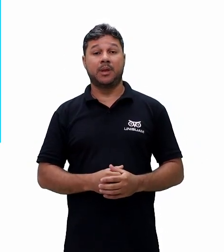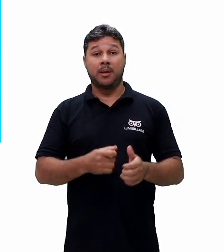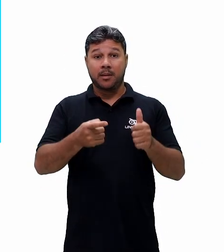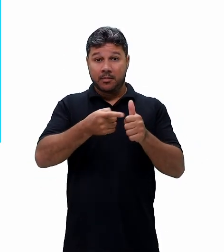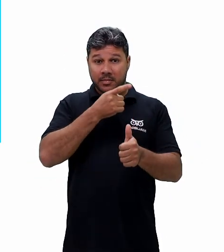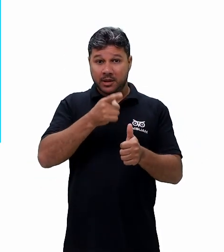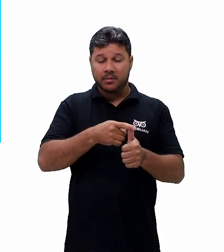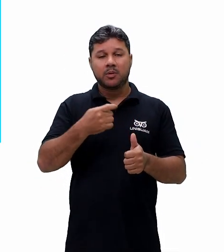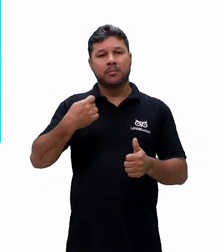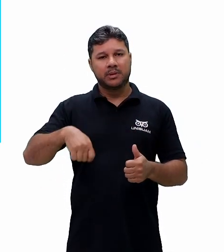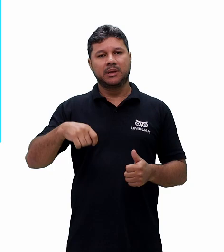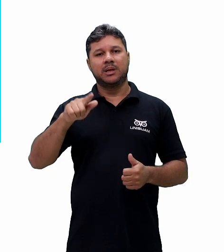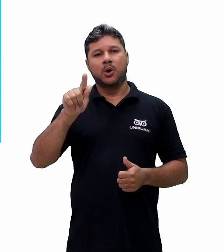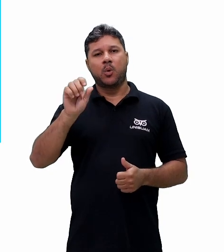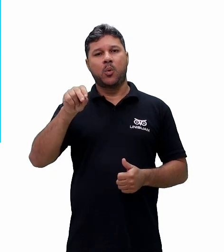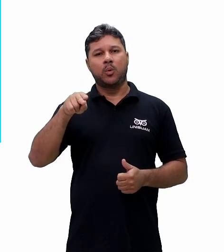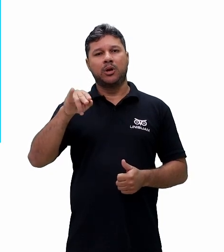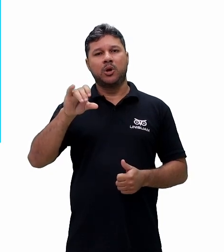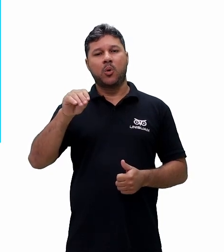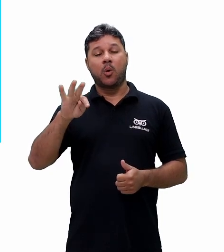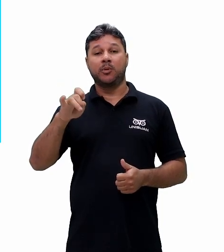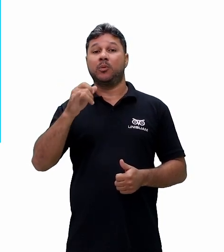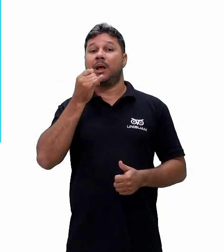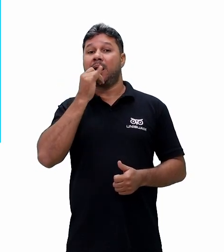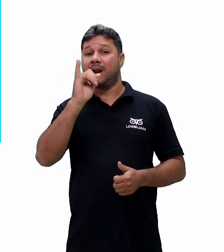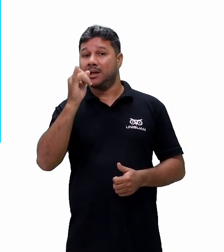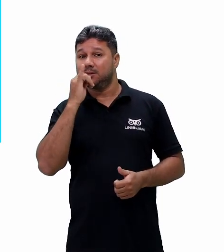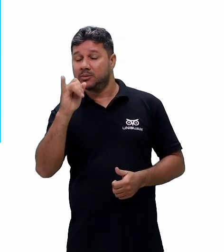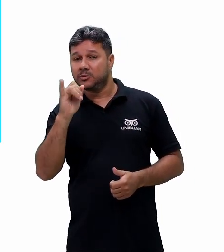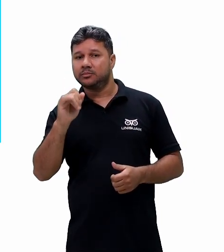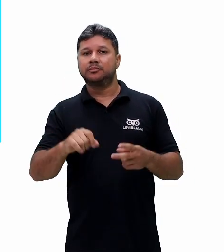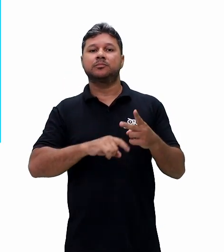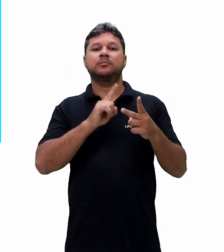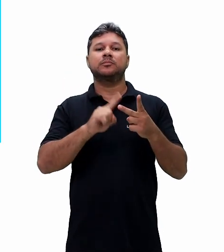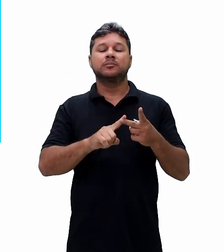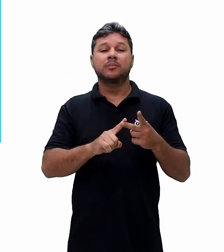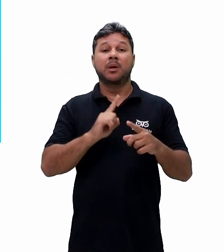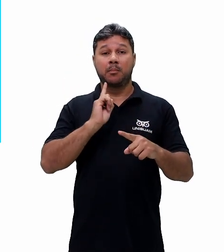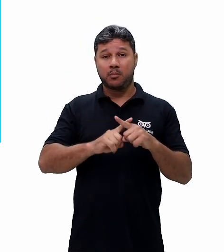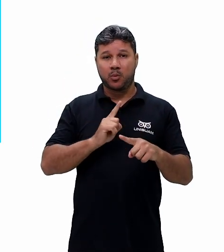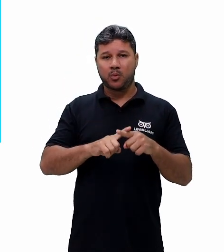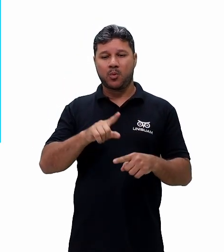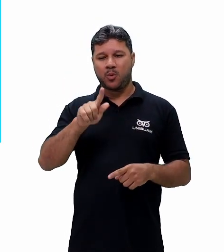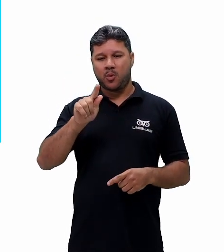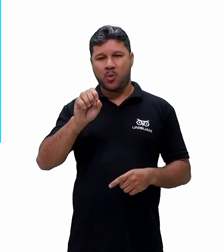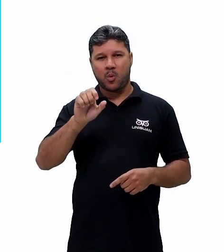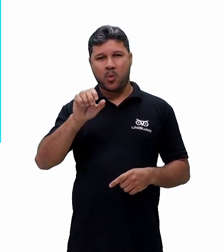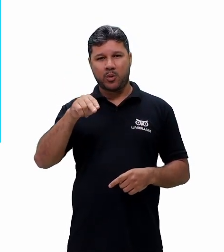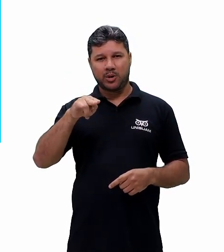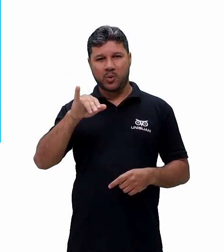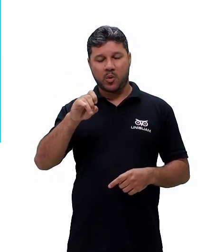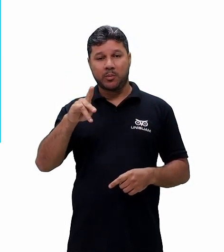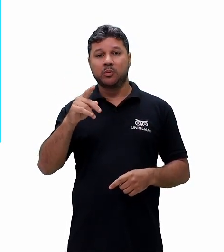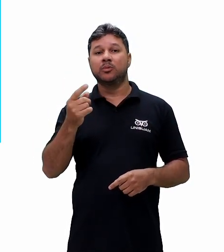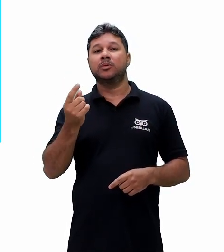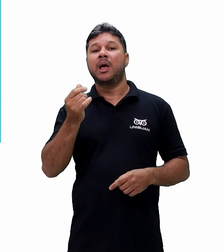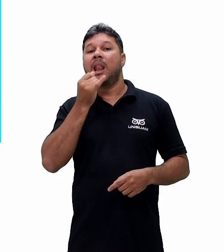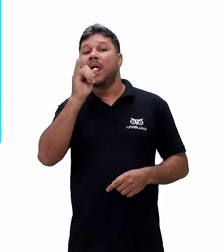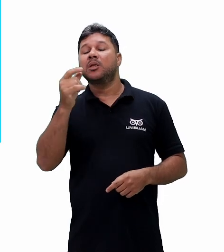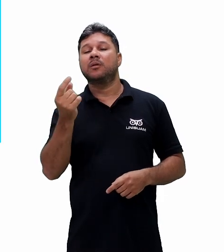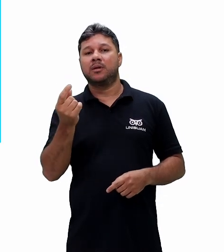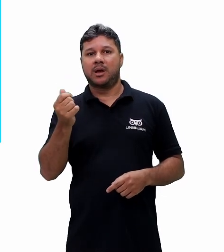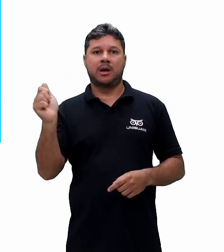Primeiro, porque eu preciso ter um goniômetro elétrico. E segundo, que este goniômetro elétrico